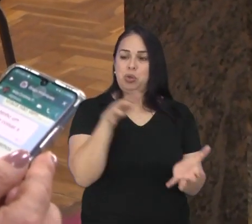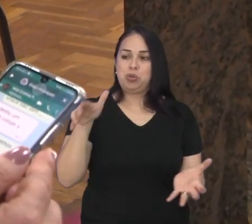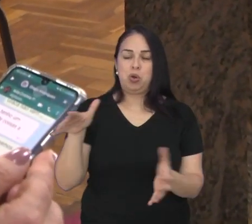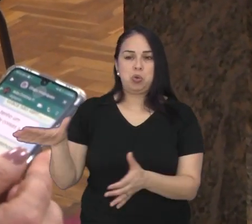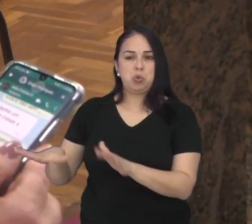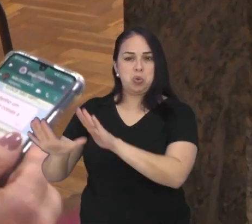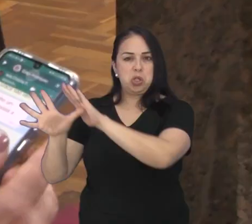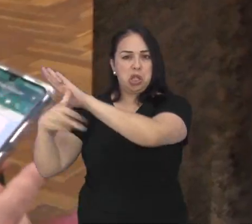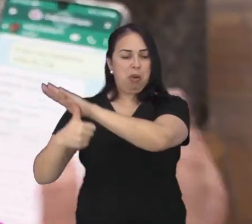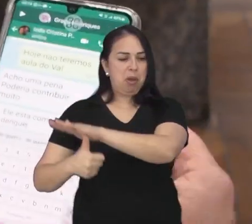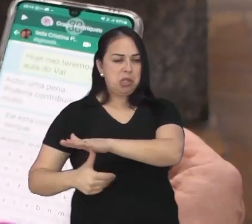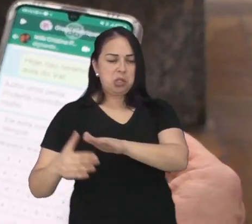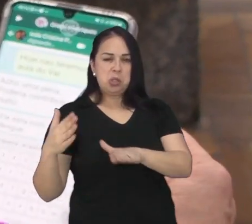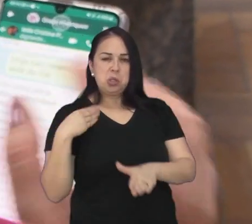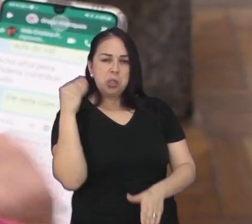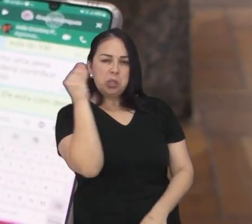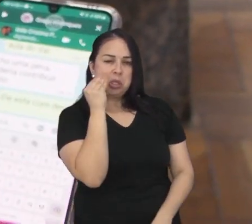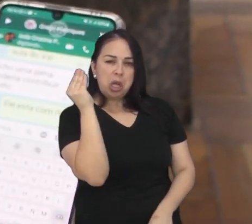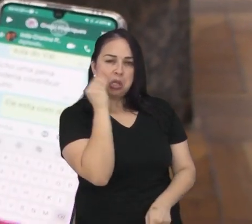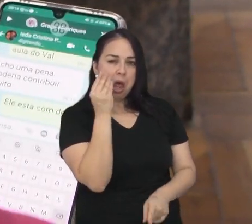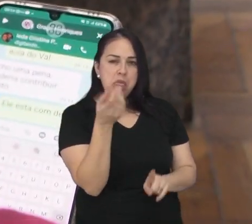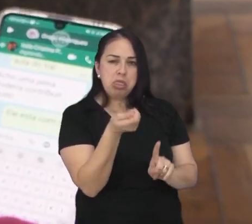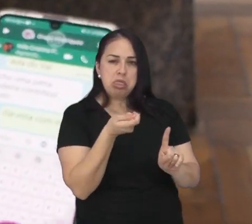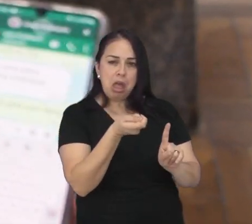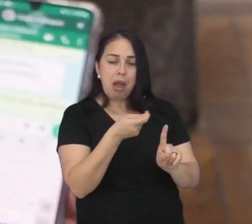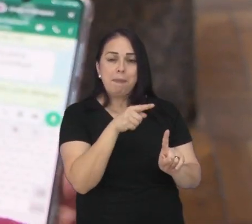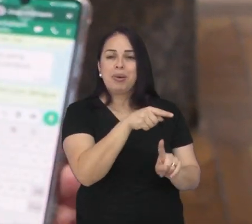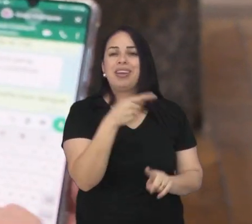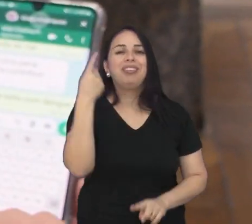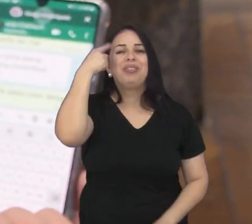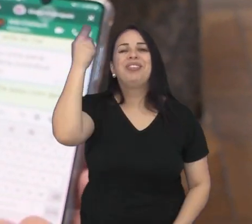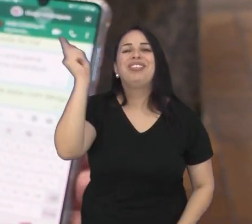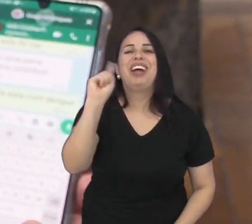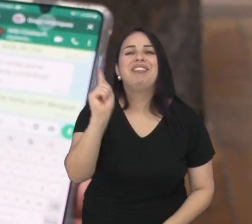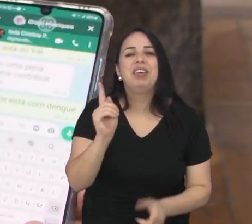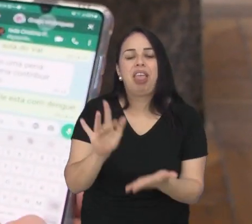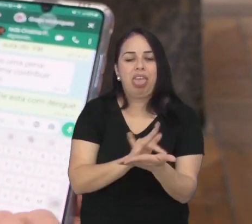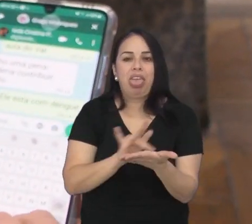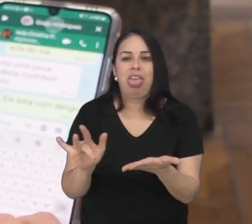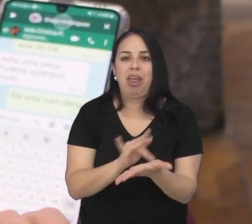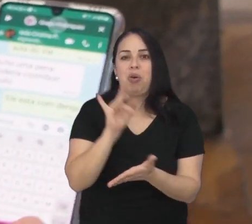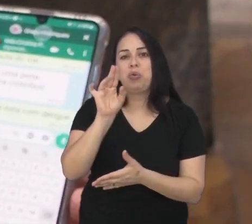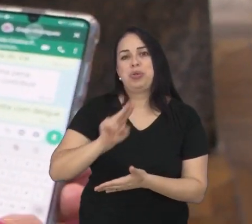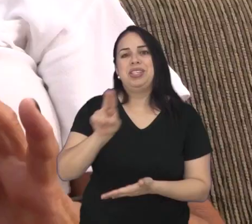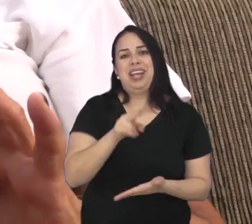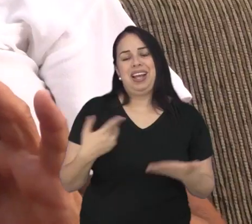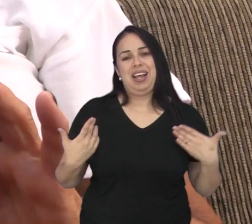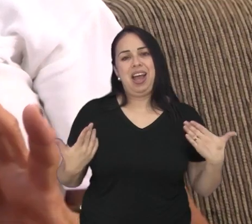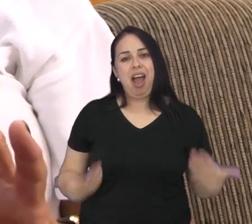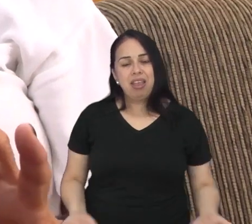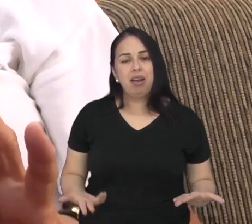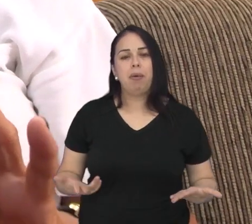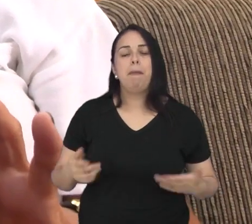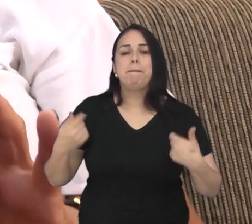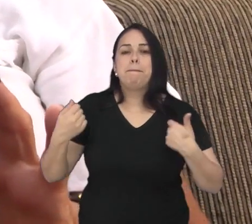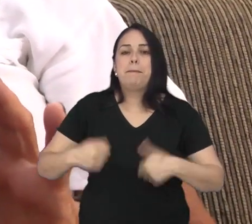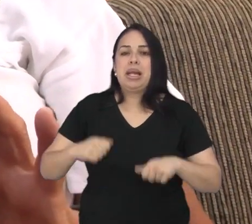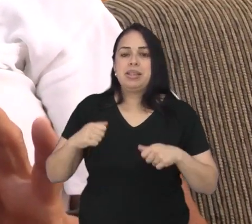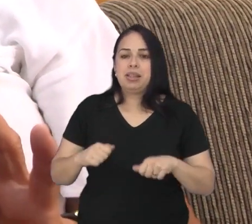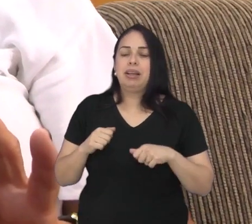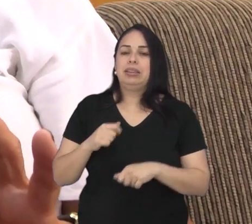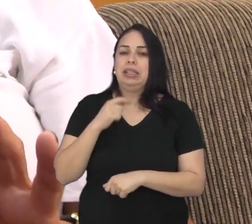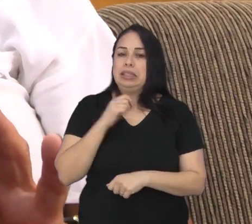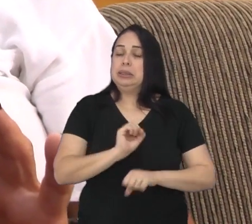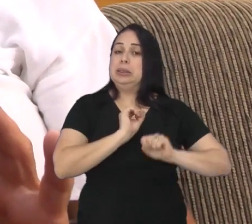parcela da população exatamente pela falta de familiaridade com as ferramentas, o que exige